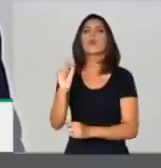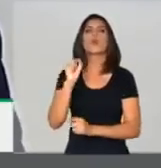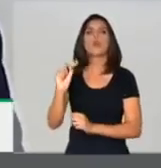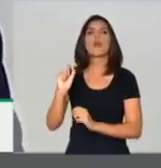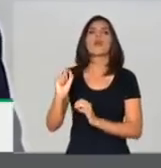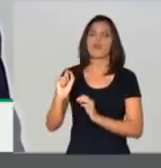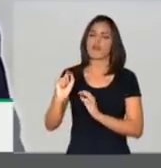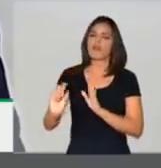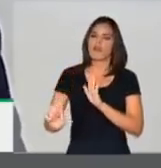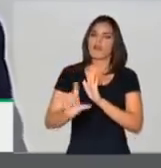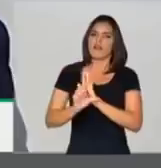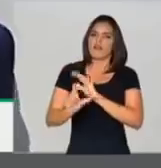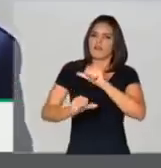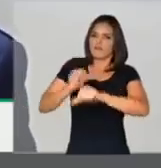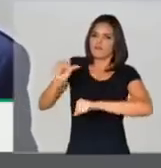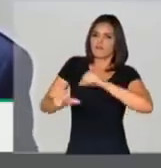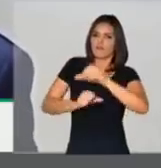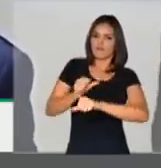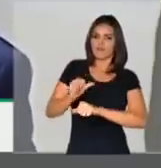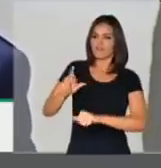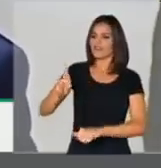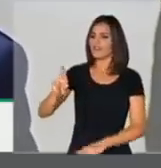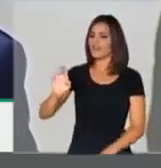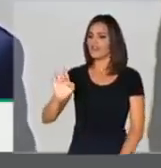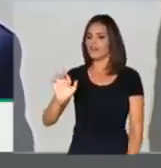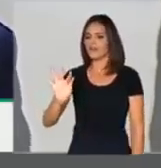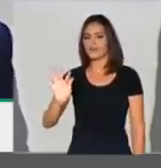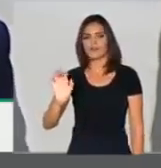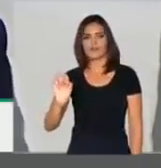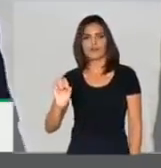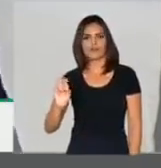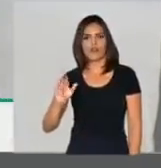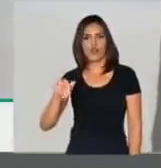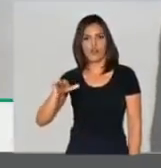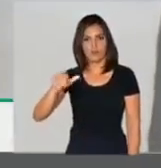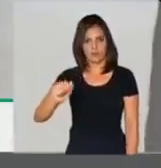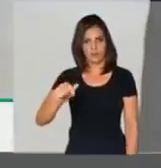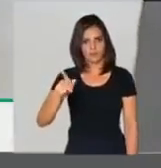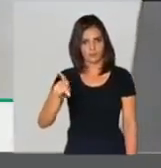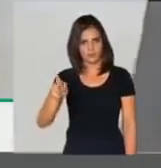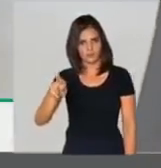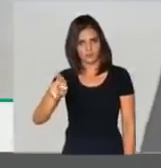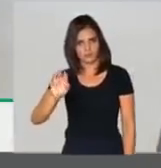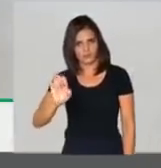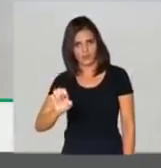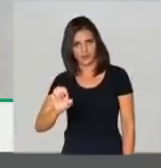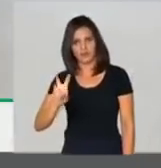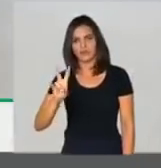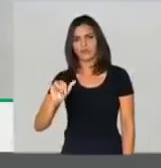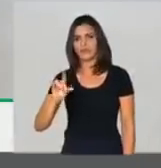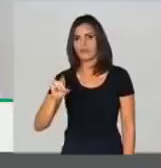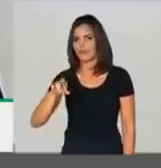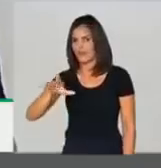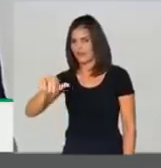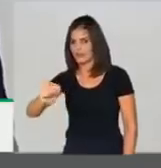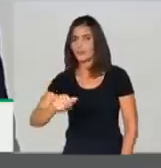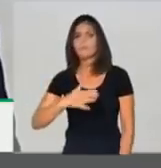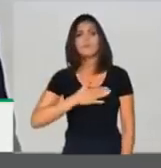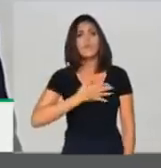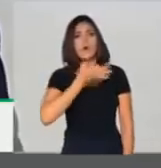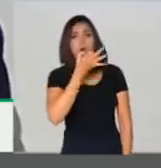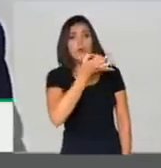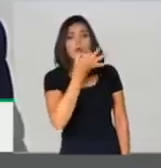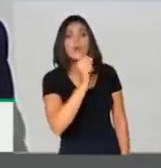maldita reforma da Previdência. E a minha proposição é que nós façamos a convocação de uma